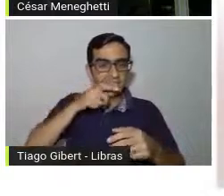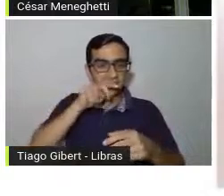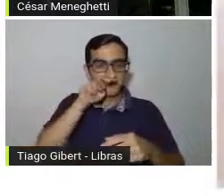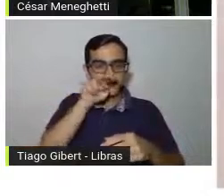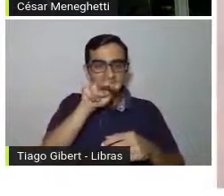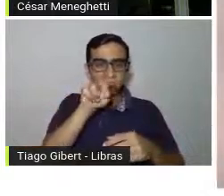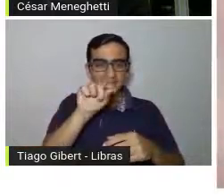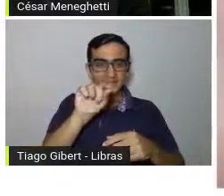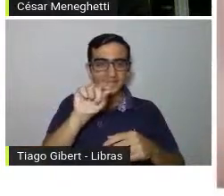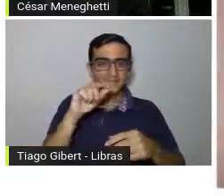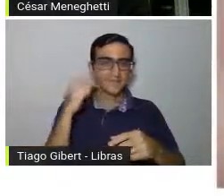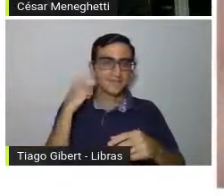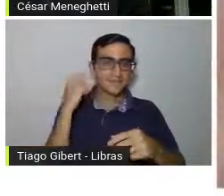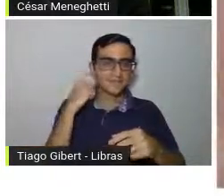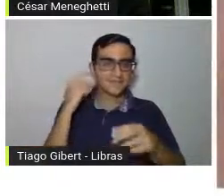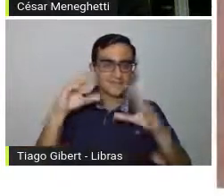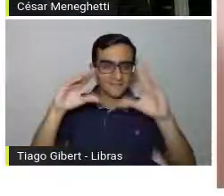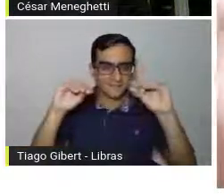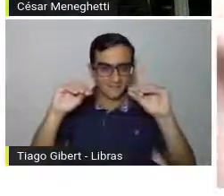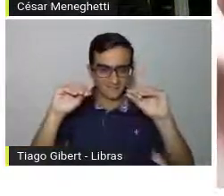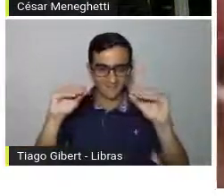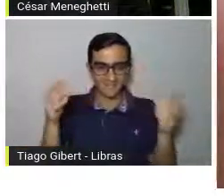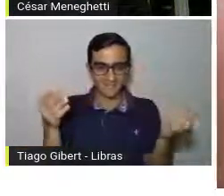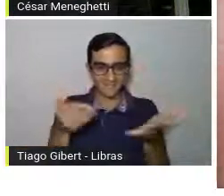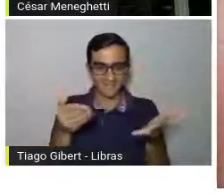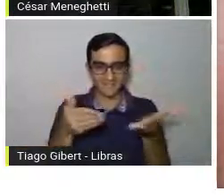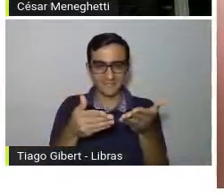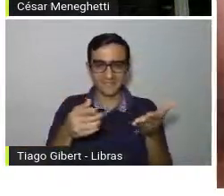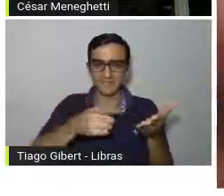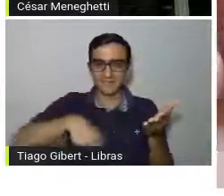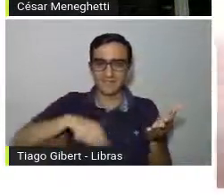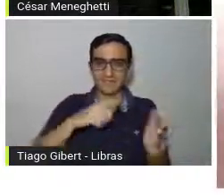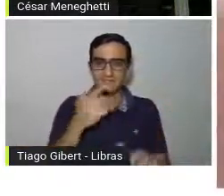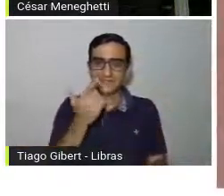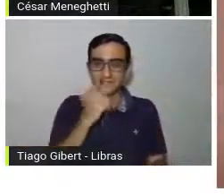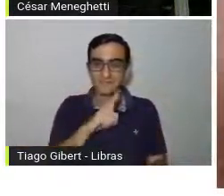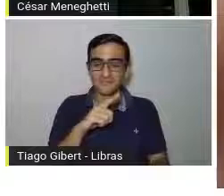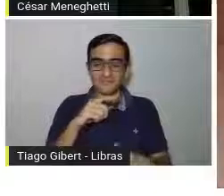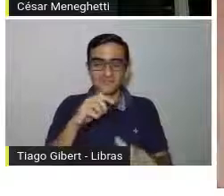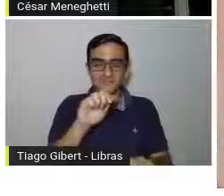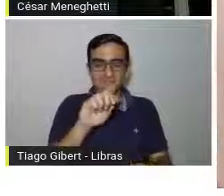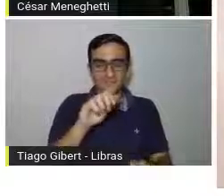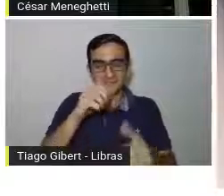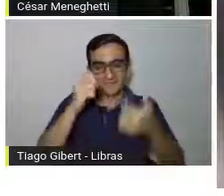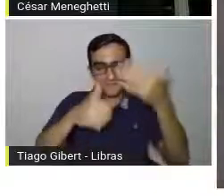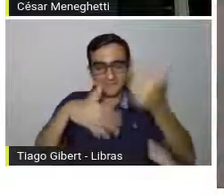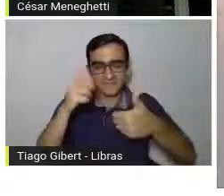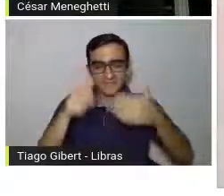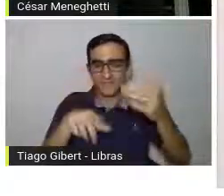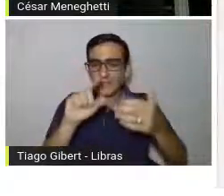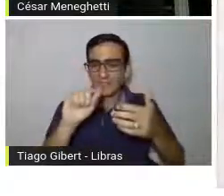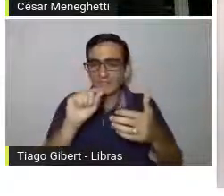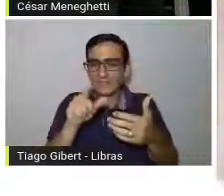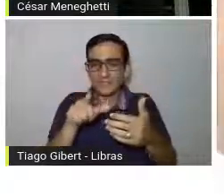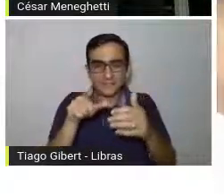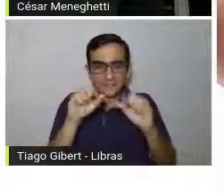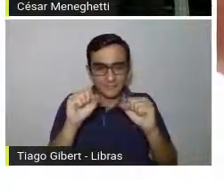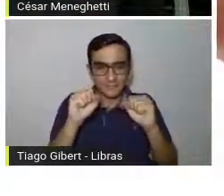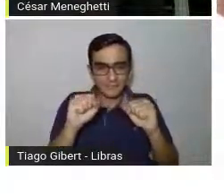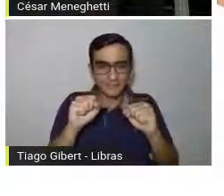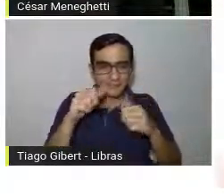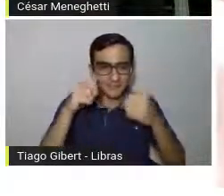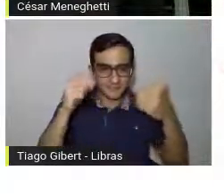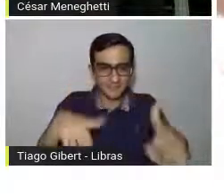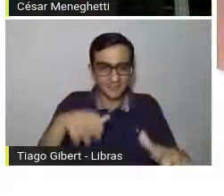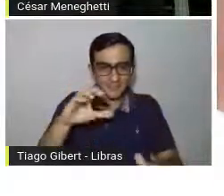sem som, para a gente já conseguir fazer a descrição Você quer fazer a descrição, César, Então, dessas